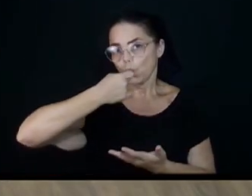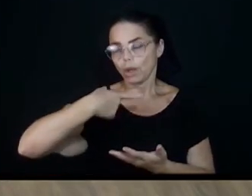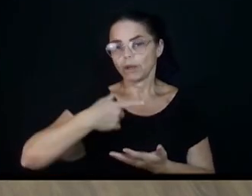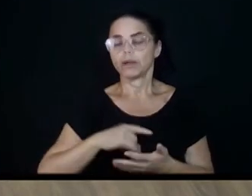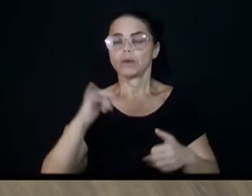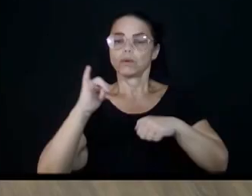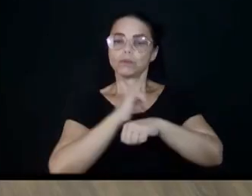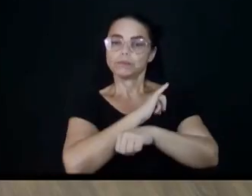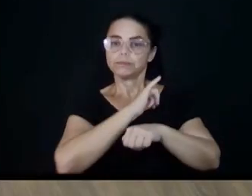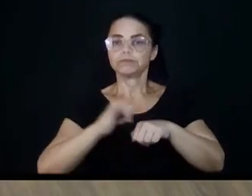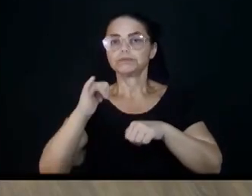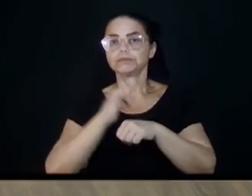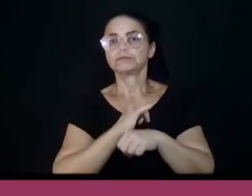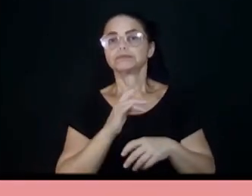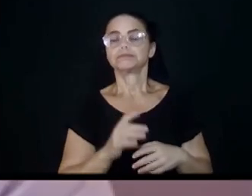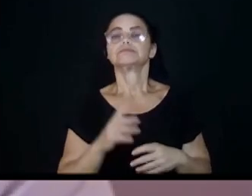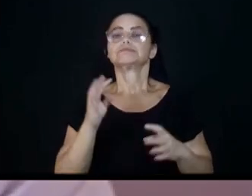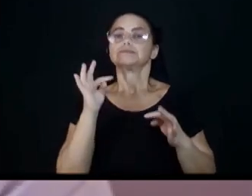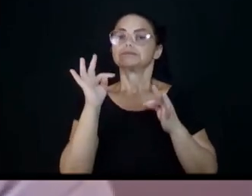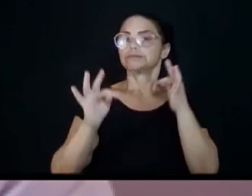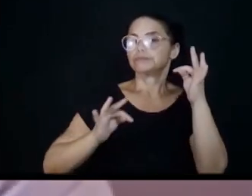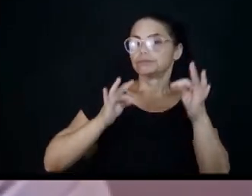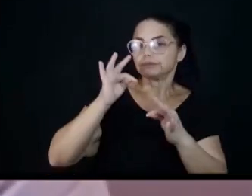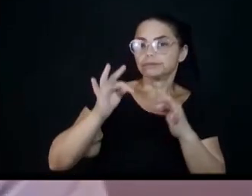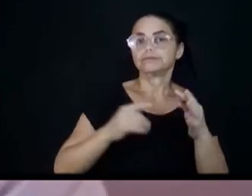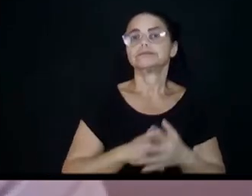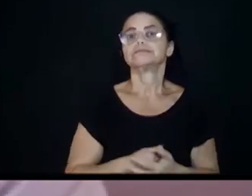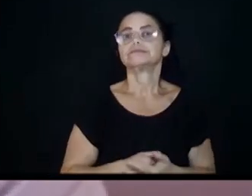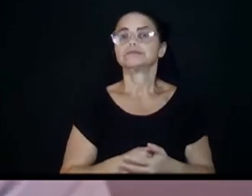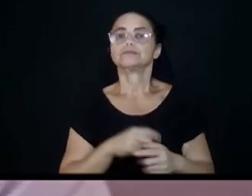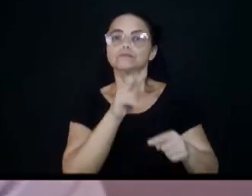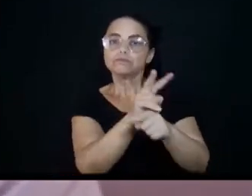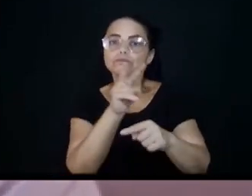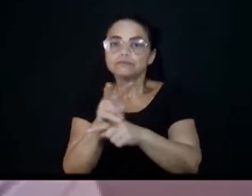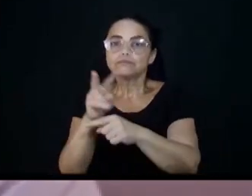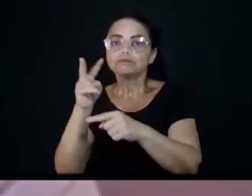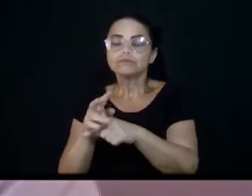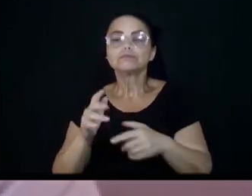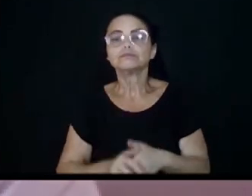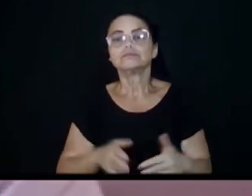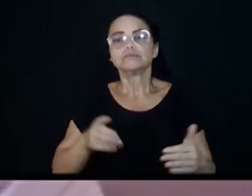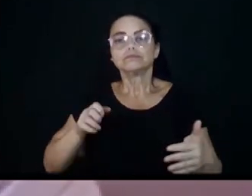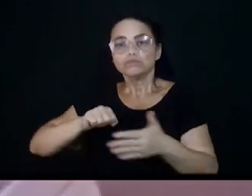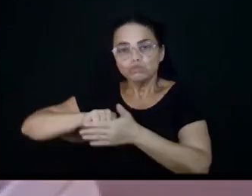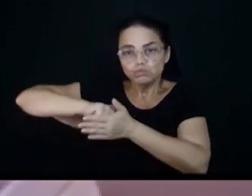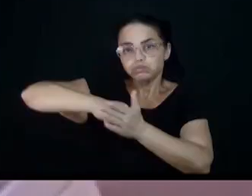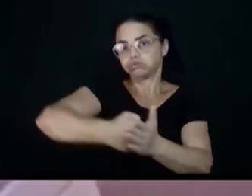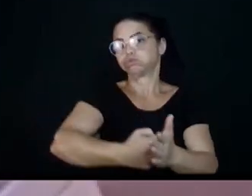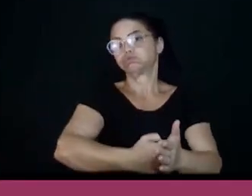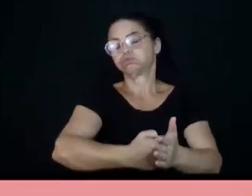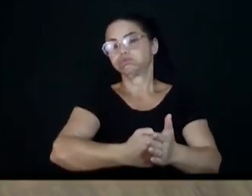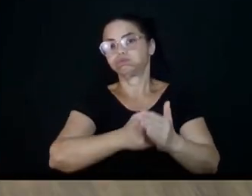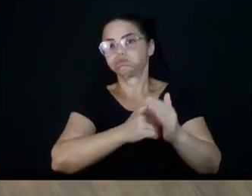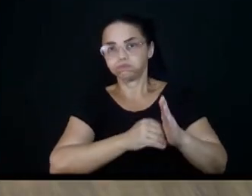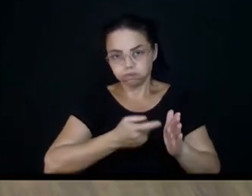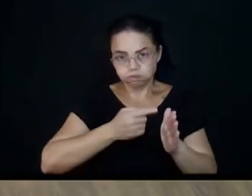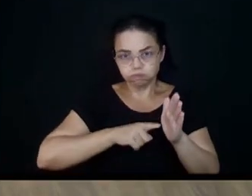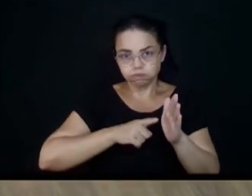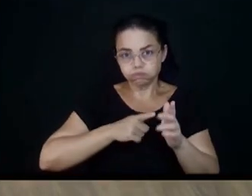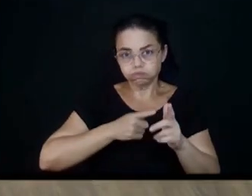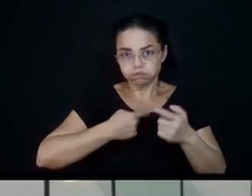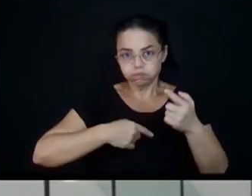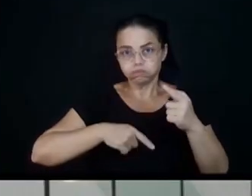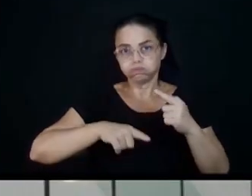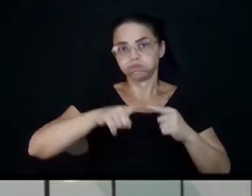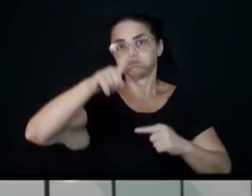que vão, obviamente, tratar e ajudar a bloquear a evolução dessa doença. E esse tratamento